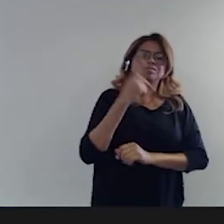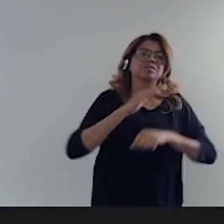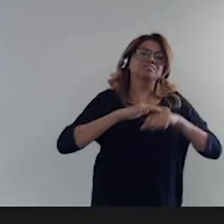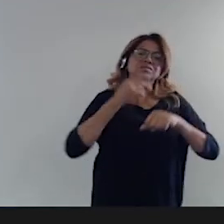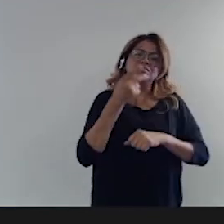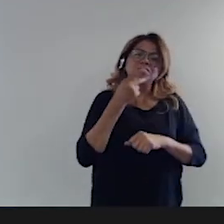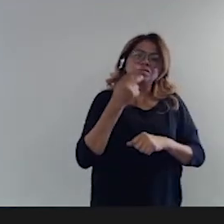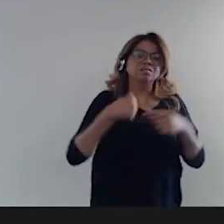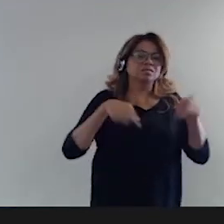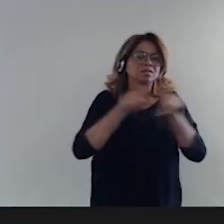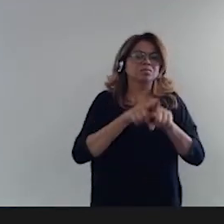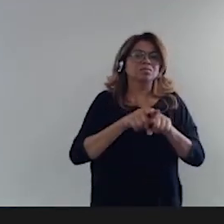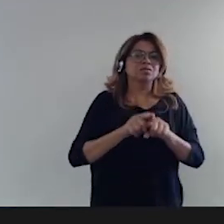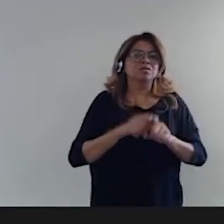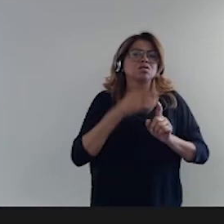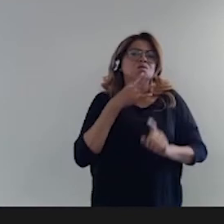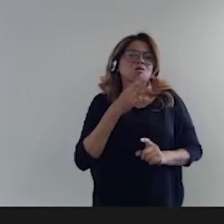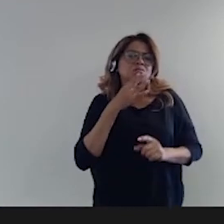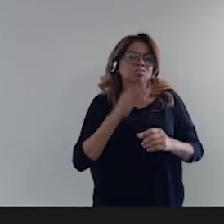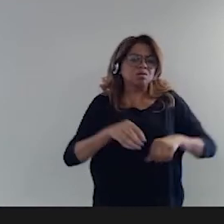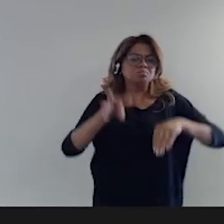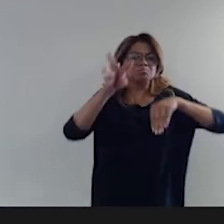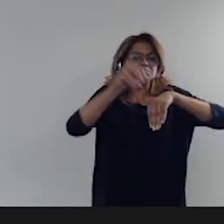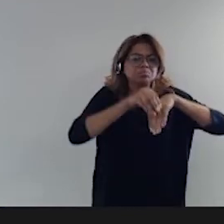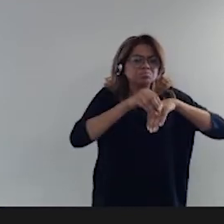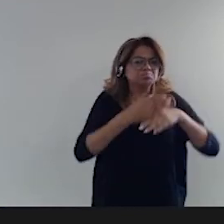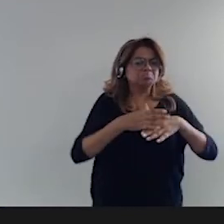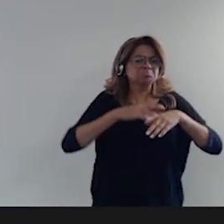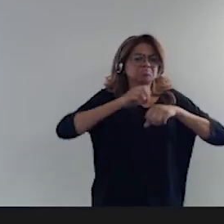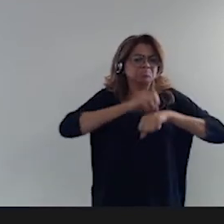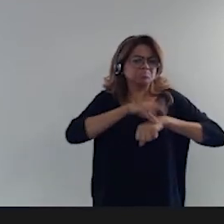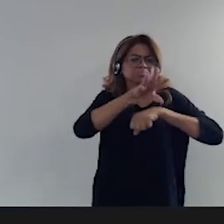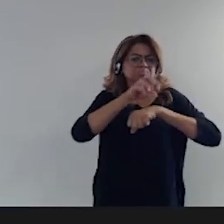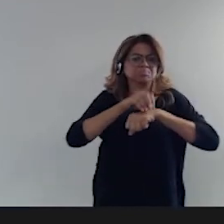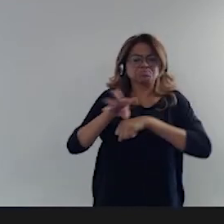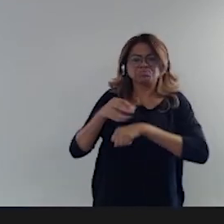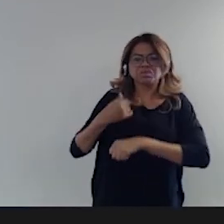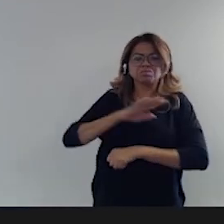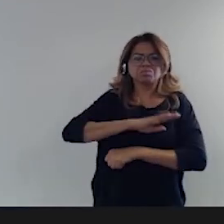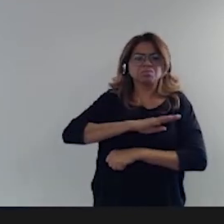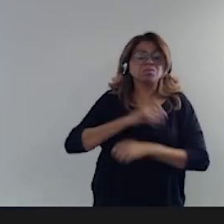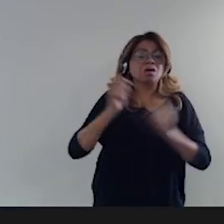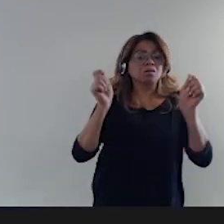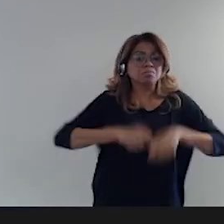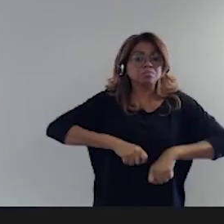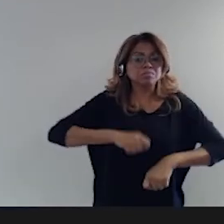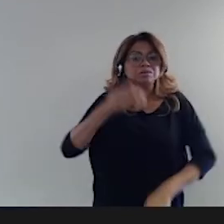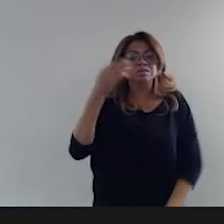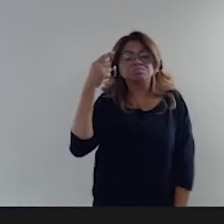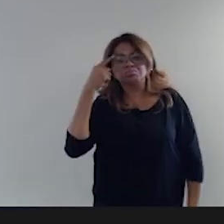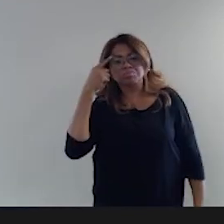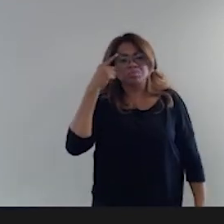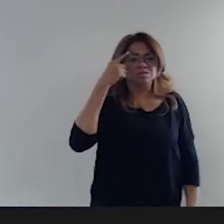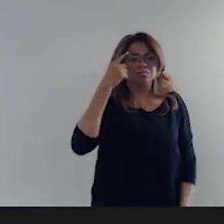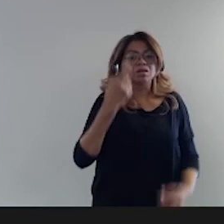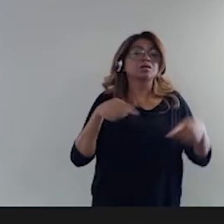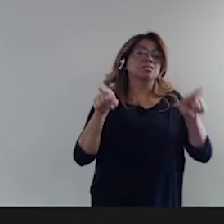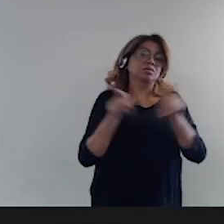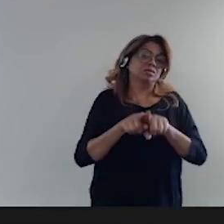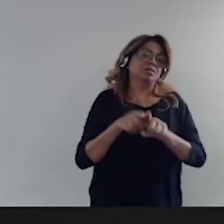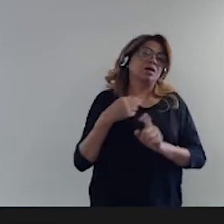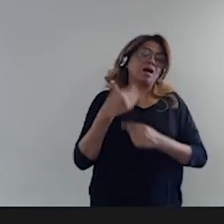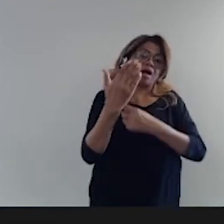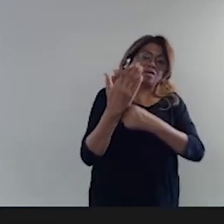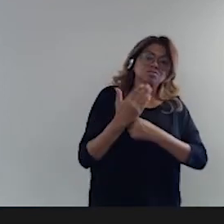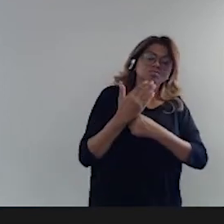seu grande conhecimento, que faz com que possamos refletir e ajuda, com